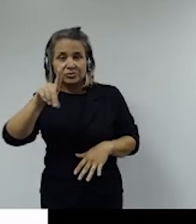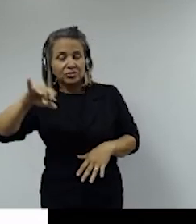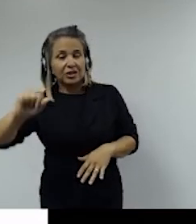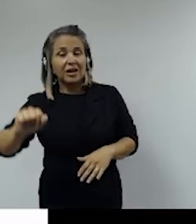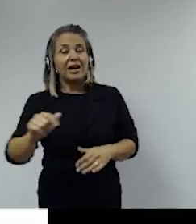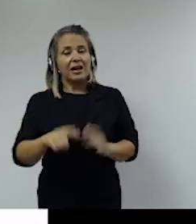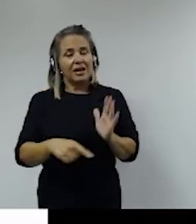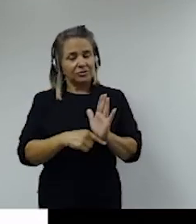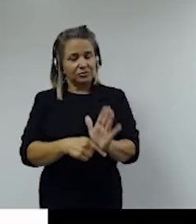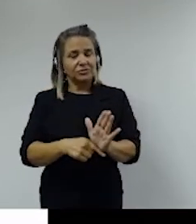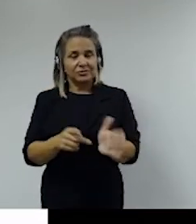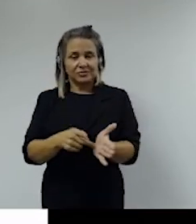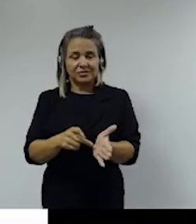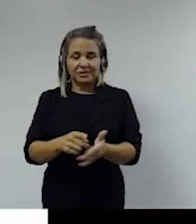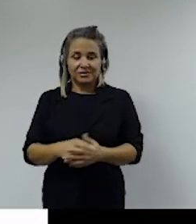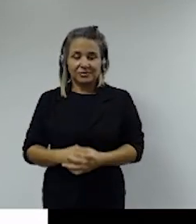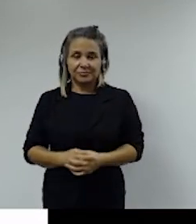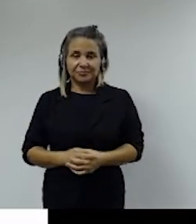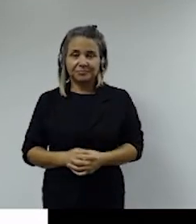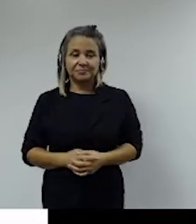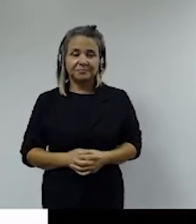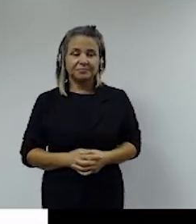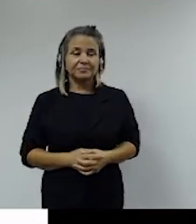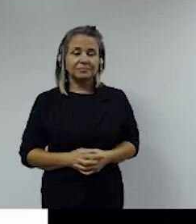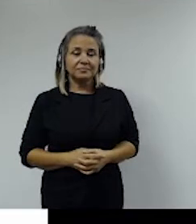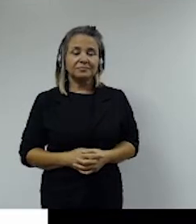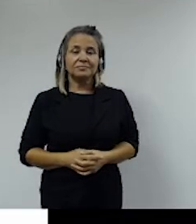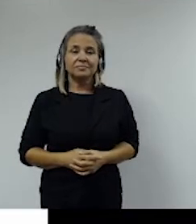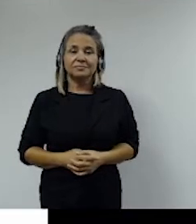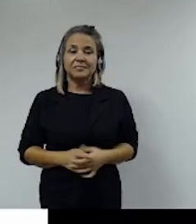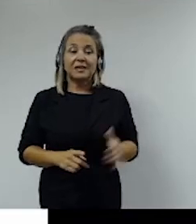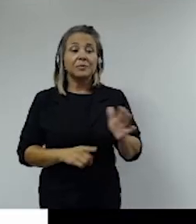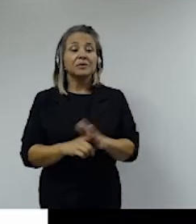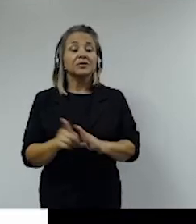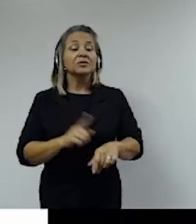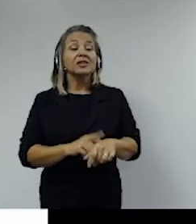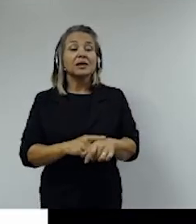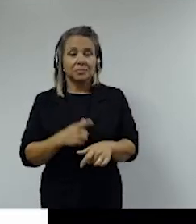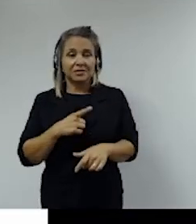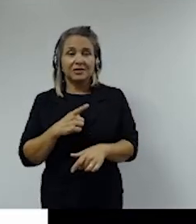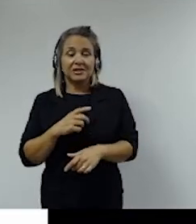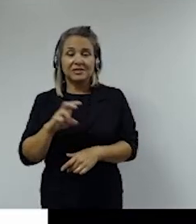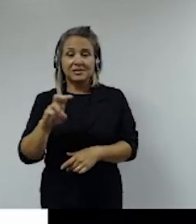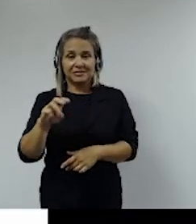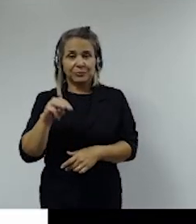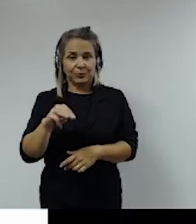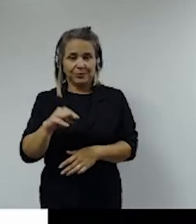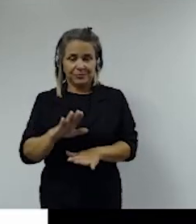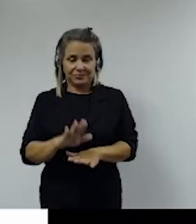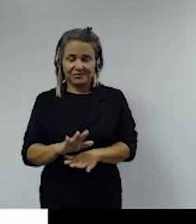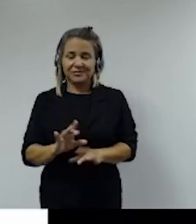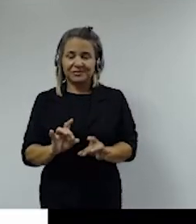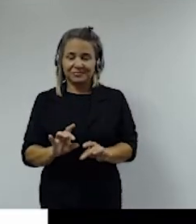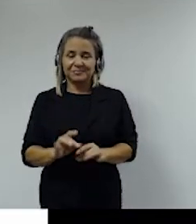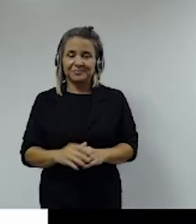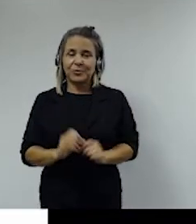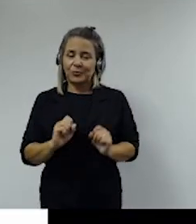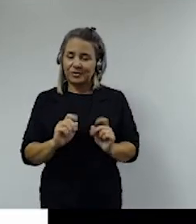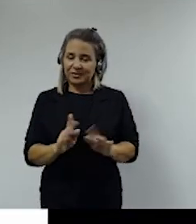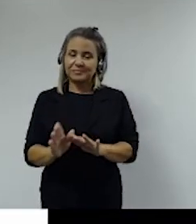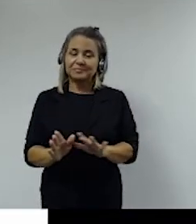Eu vou pular, não sei, não estou vendo o meu tempo. Ainda tenho tempo, Ana Quilza? Quanto tempo eu tenho? Você tem 5 minutos. Então